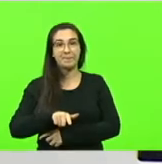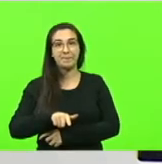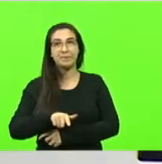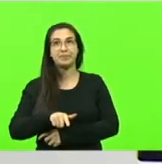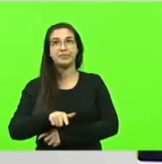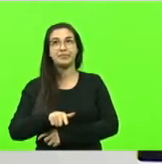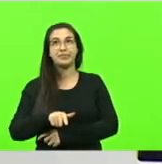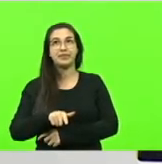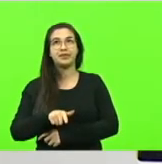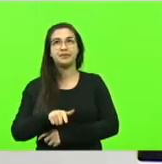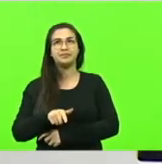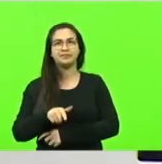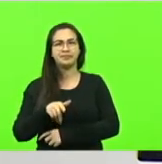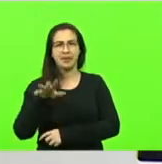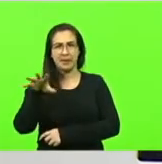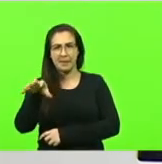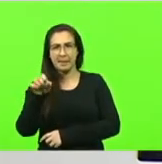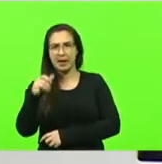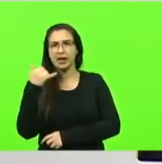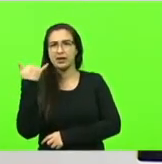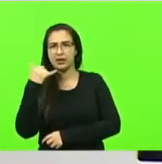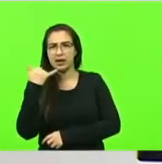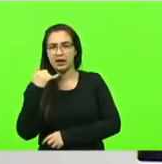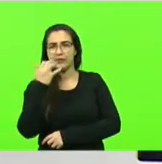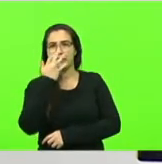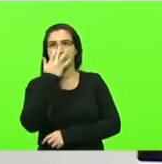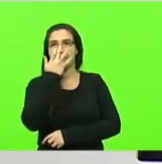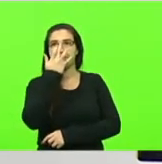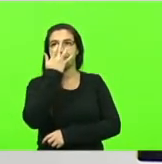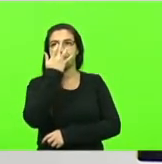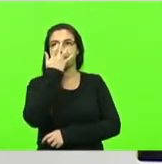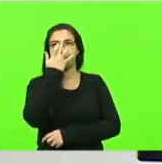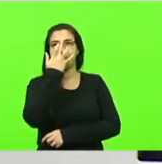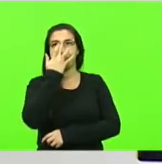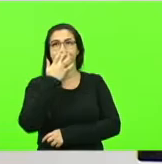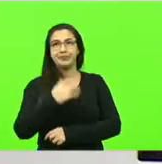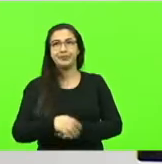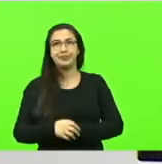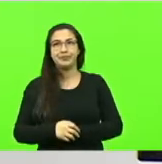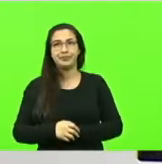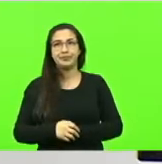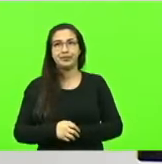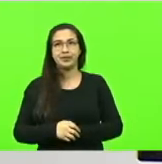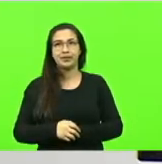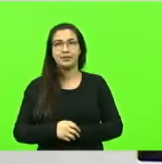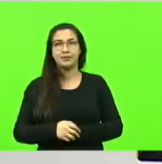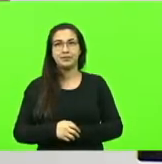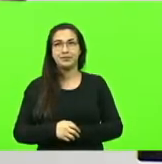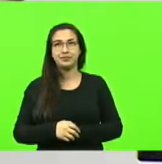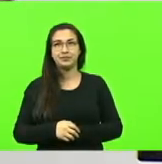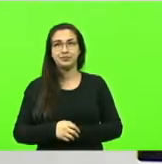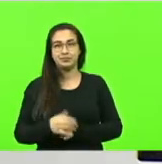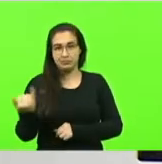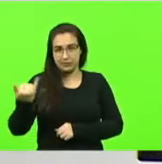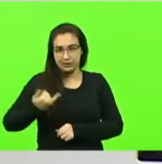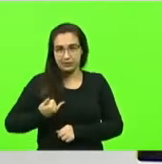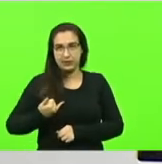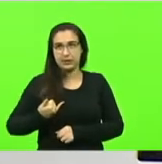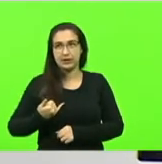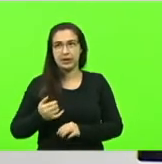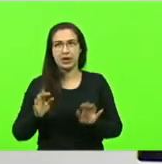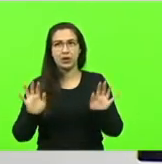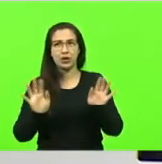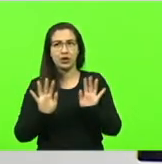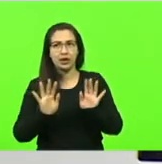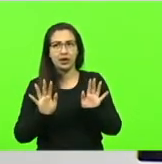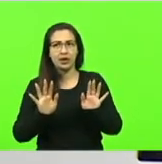ligaram, por favor, traz ali para mim o telefone, até para eu falar uma coisa. Disseram assim para mim, não, mas